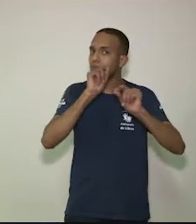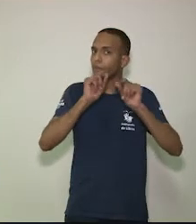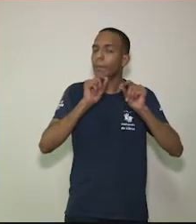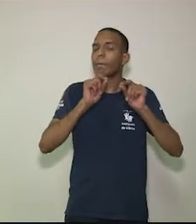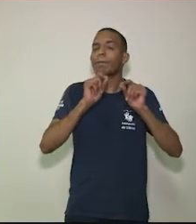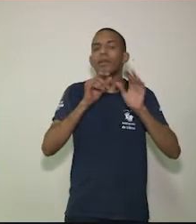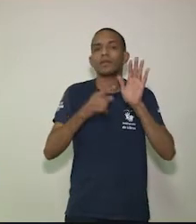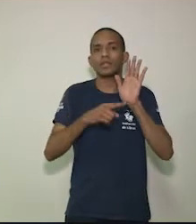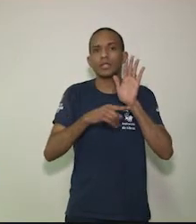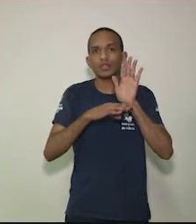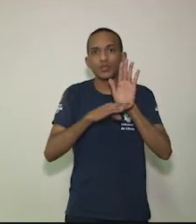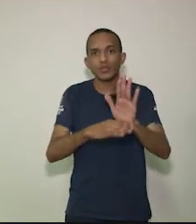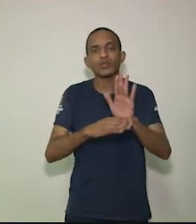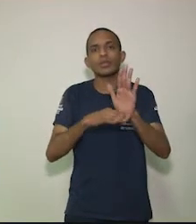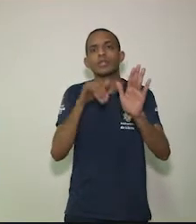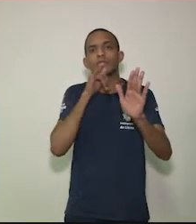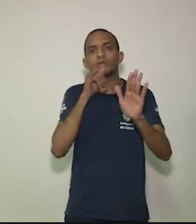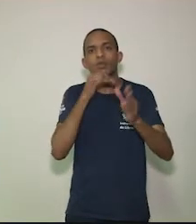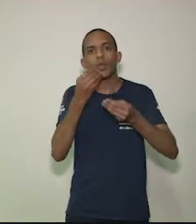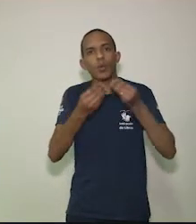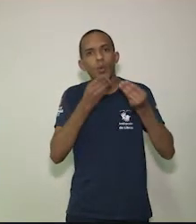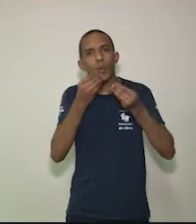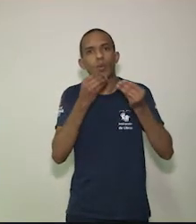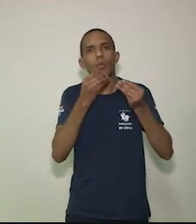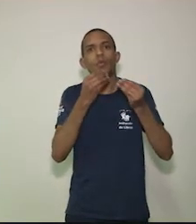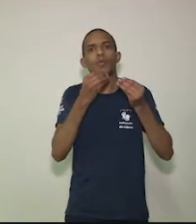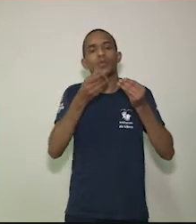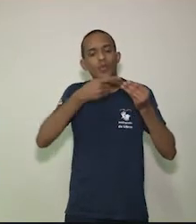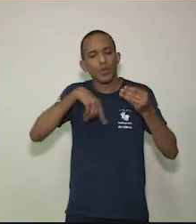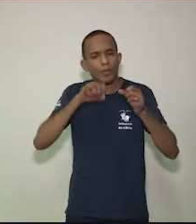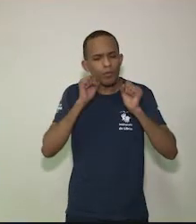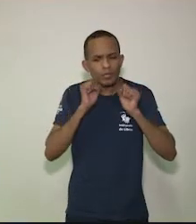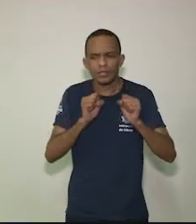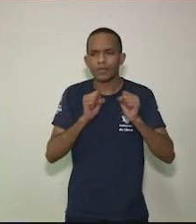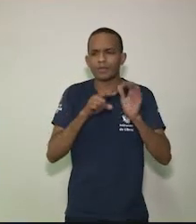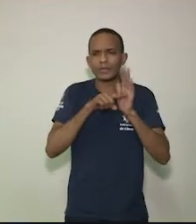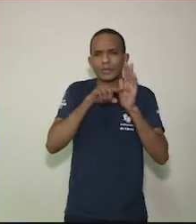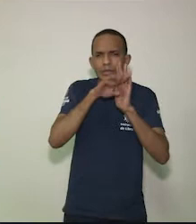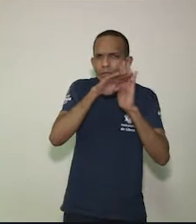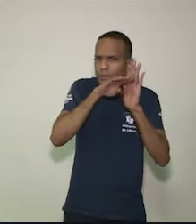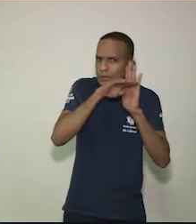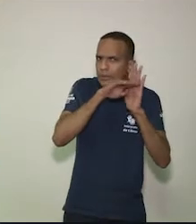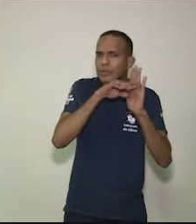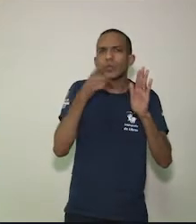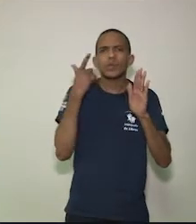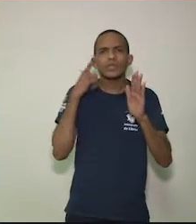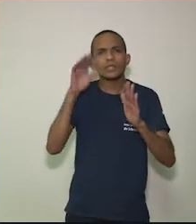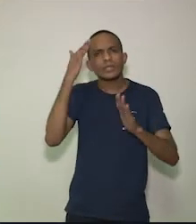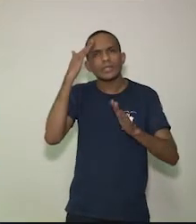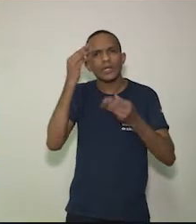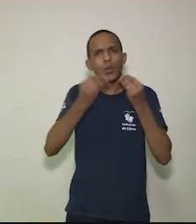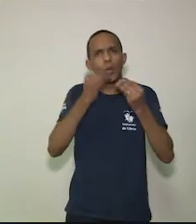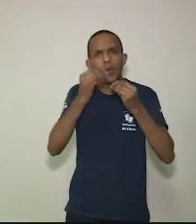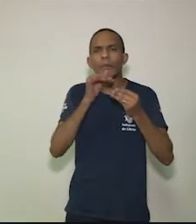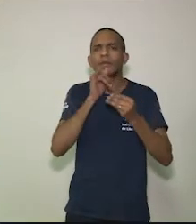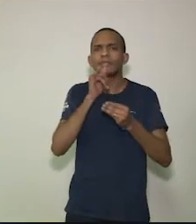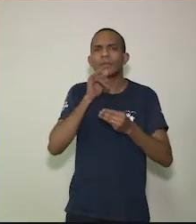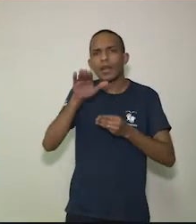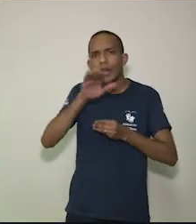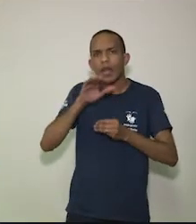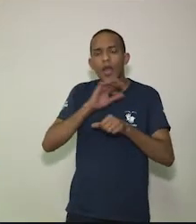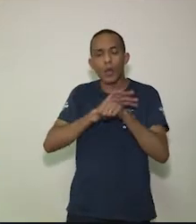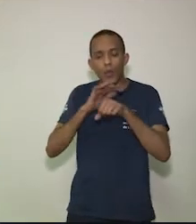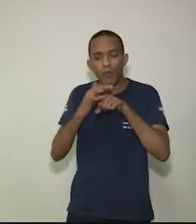nos traz metodologia científica para que a gente possa, de fato, entender como está a prevalência do